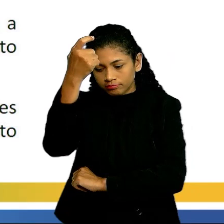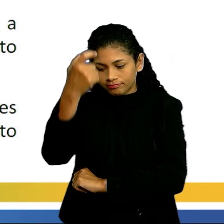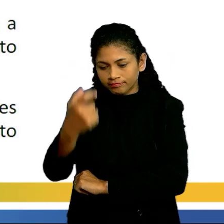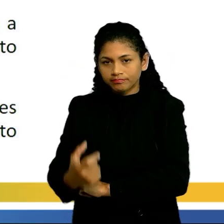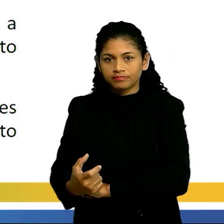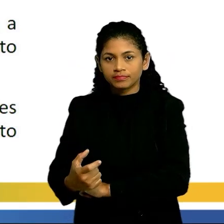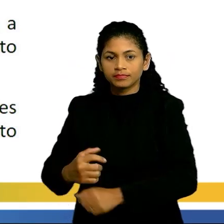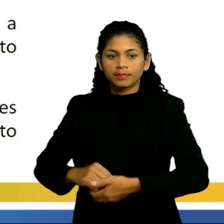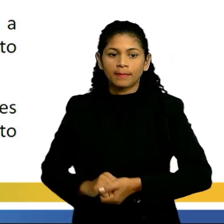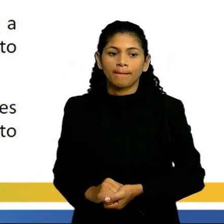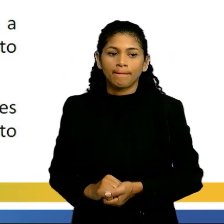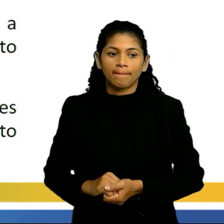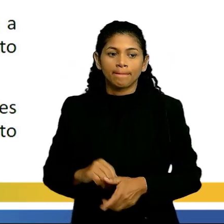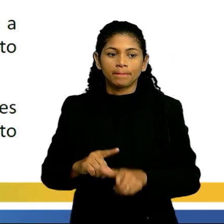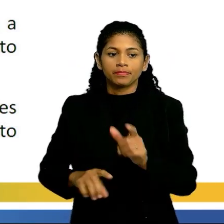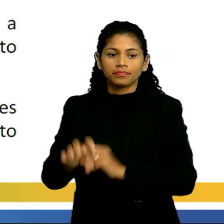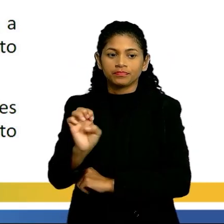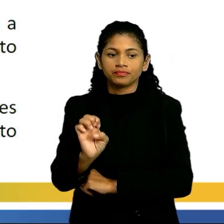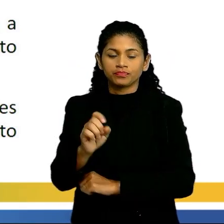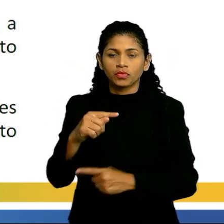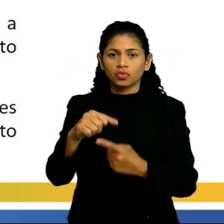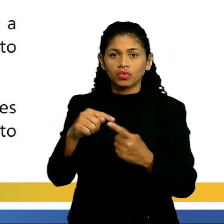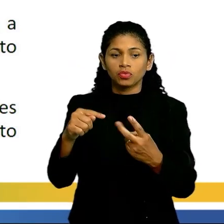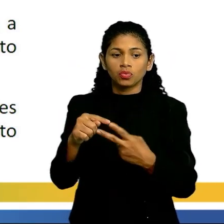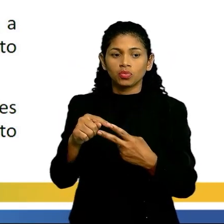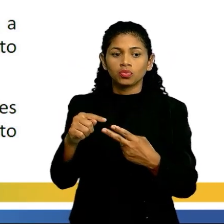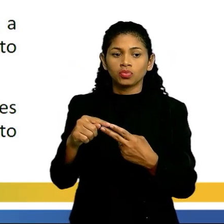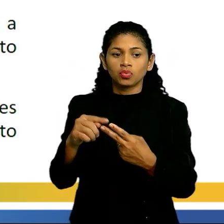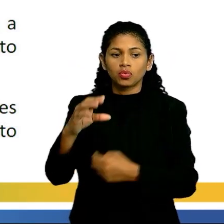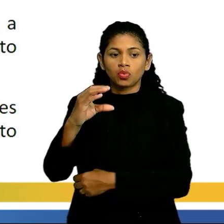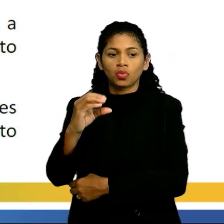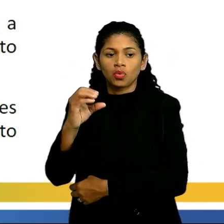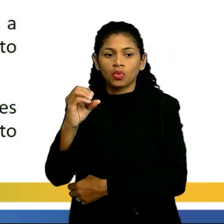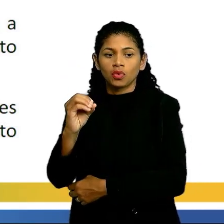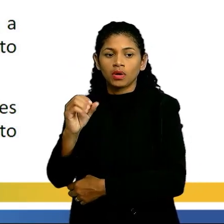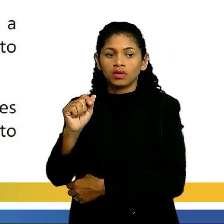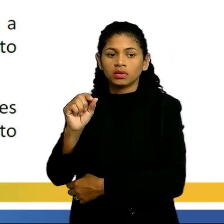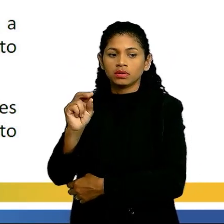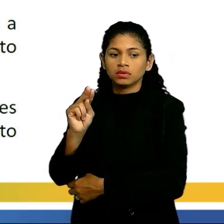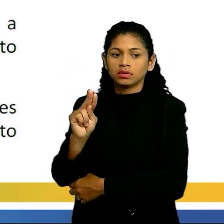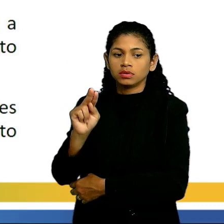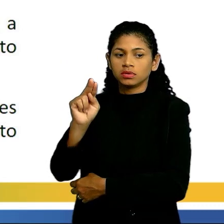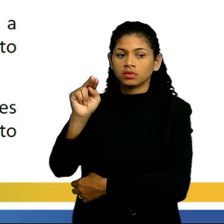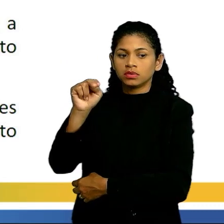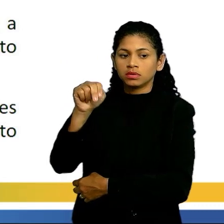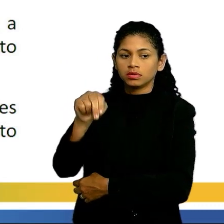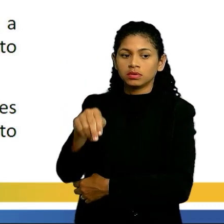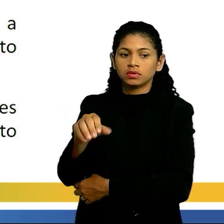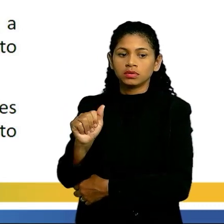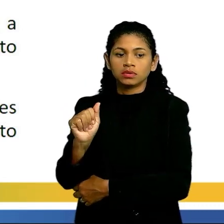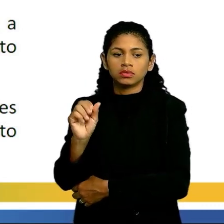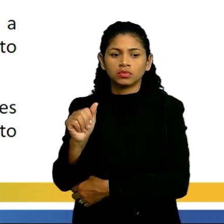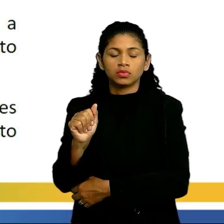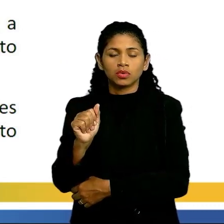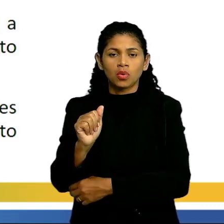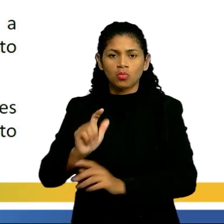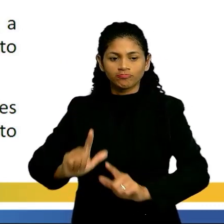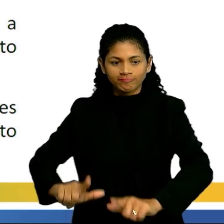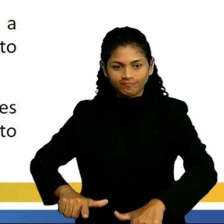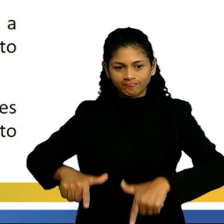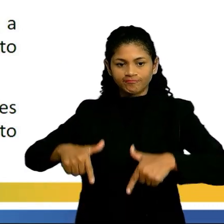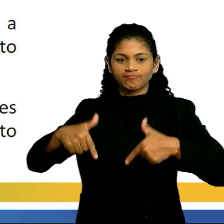Letra E. Ambos coadunam com o espírito moderno, pois defendem as